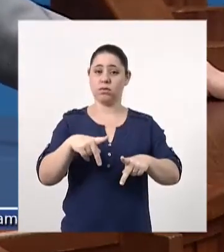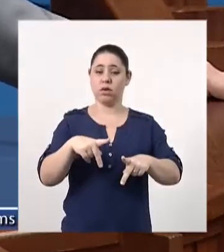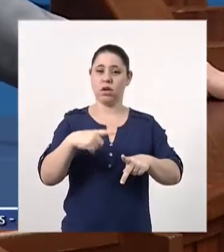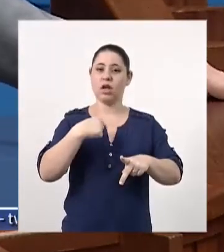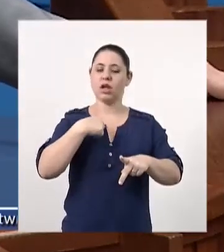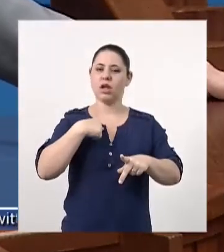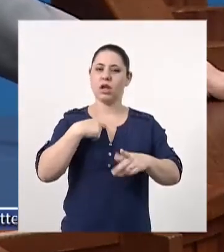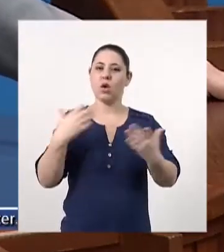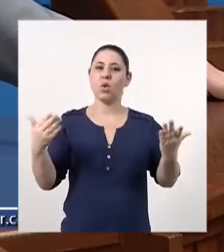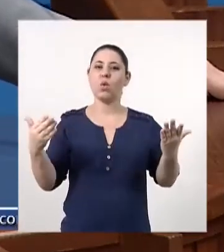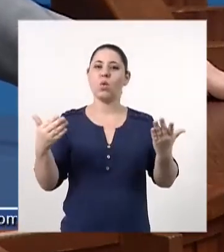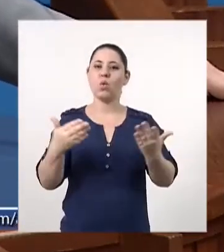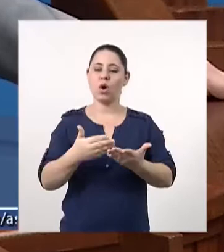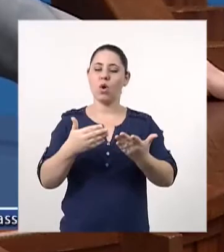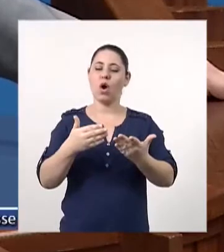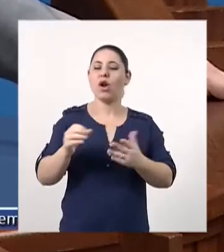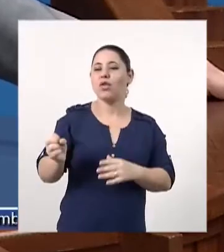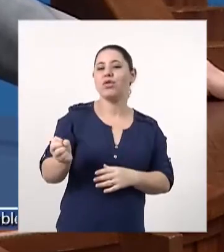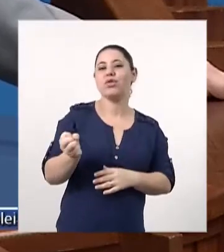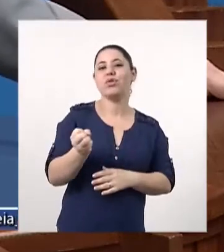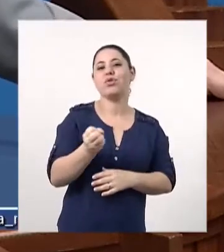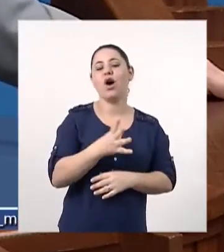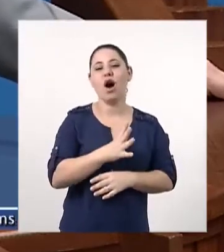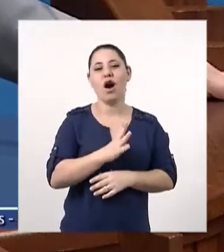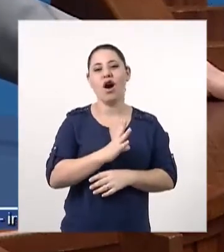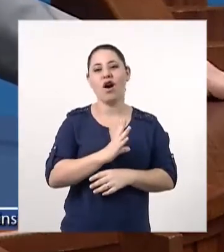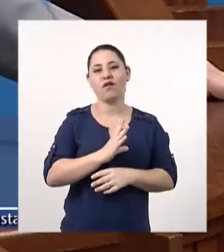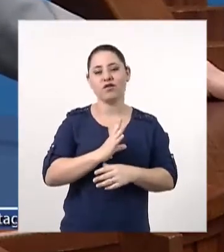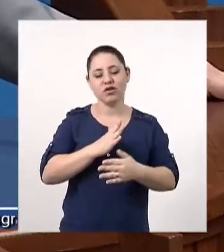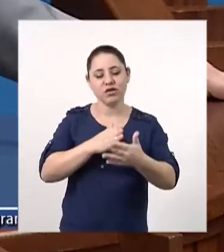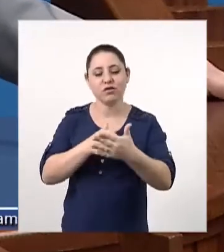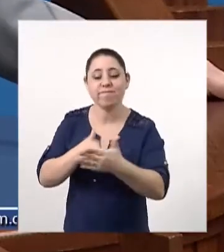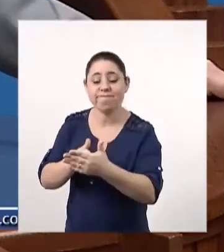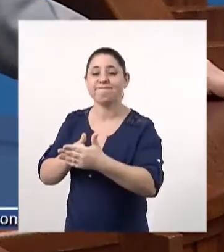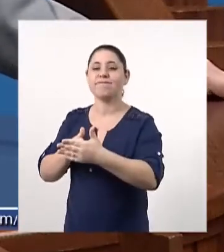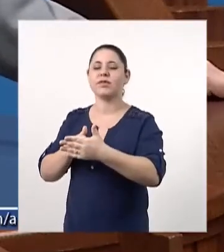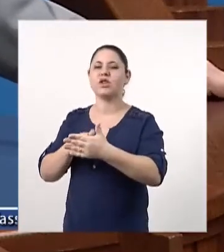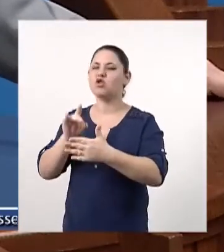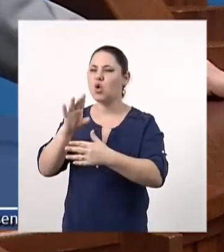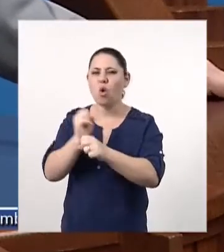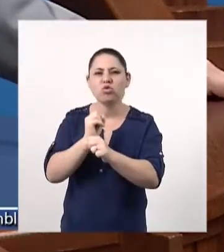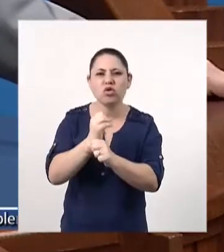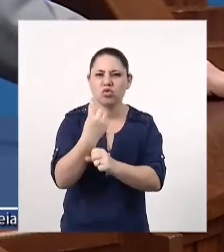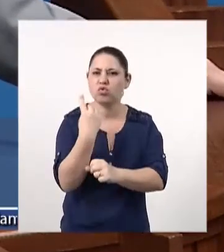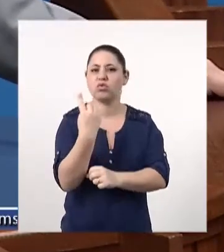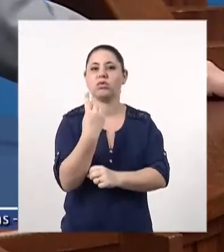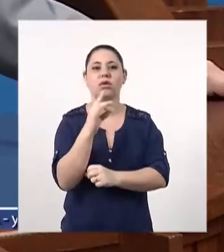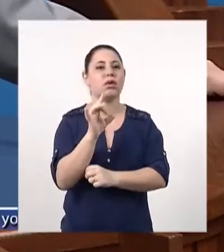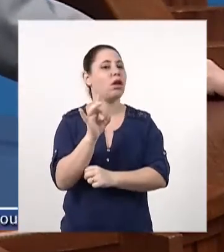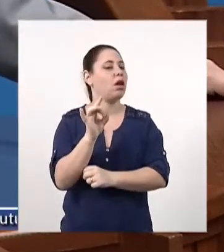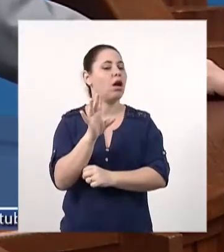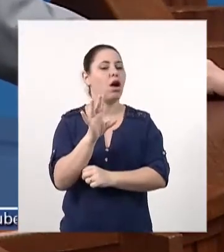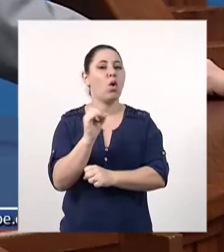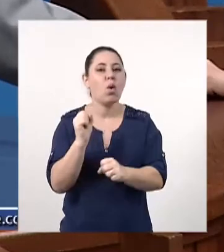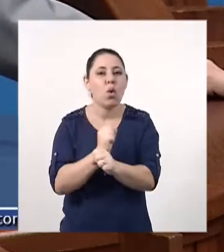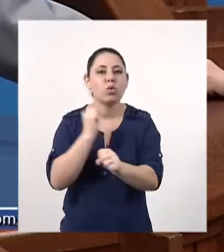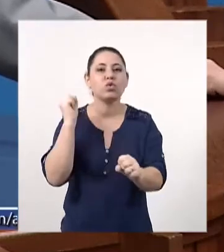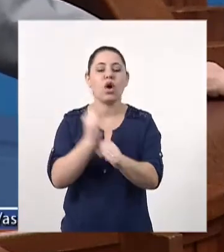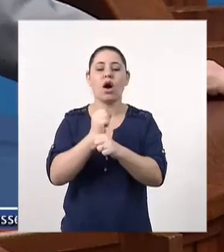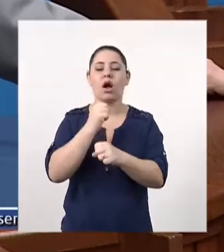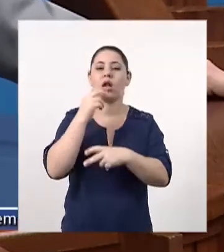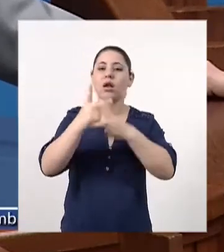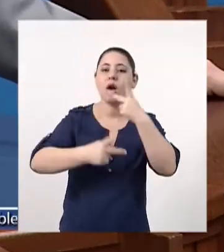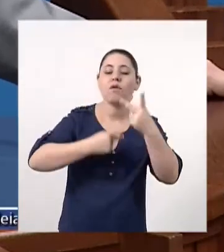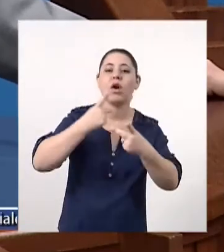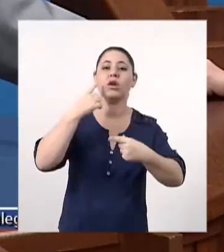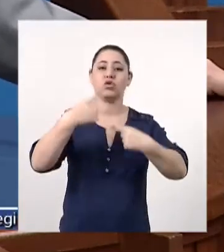estou me lançando a novos desafios. Agora, não é um desafio que se constrói sozinho. É um desafio que se constrói no diálogo, e